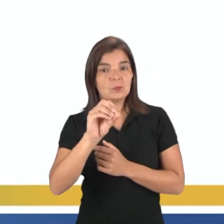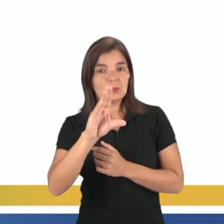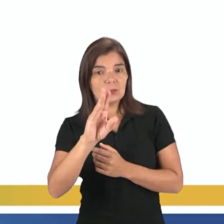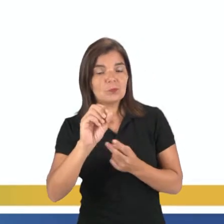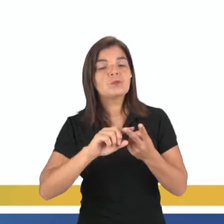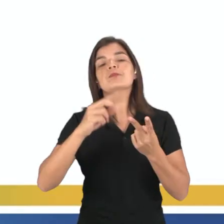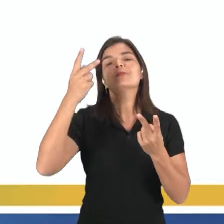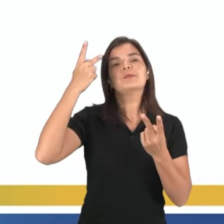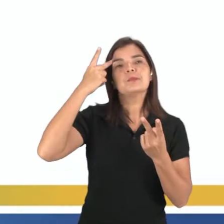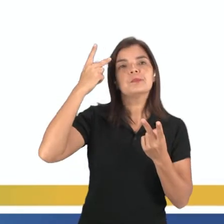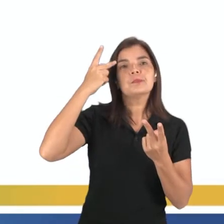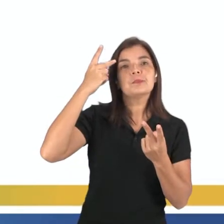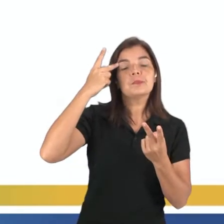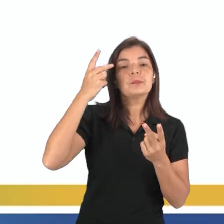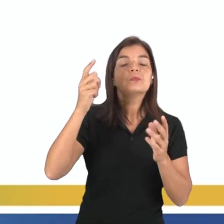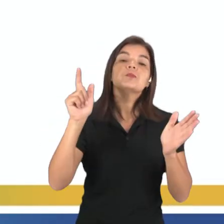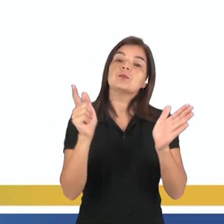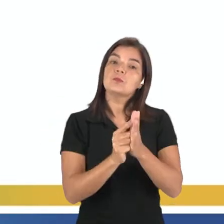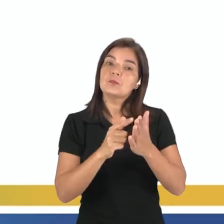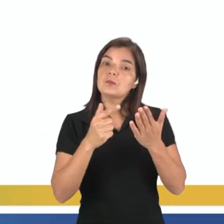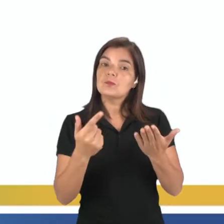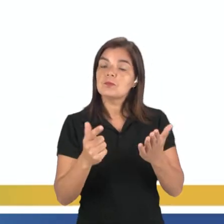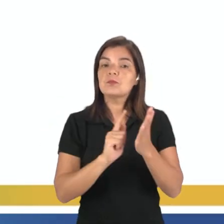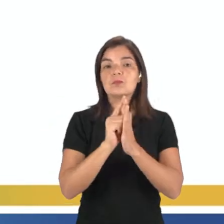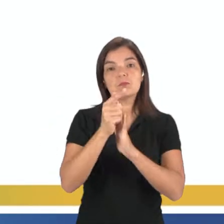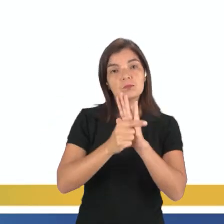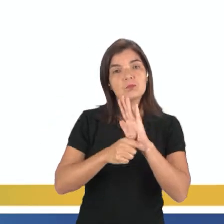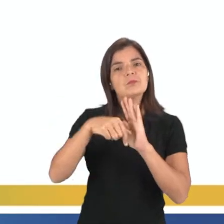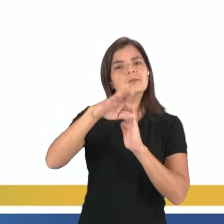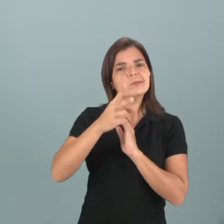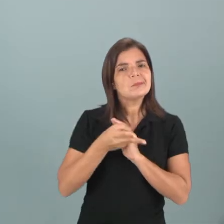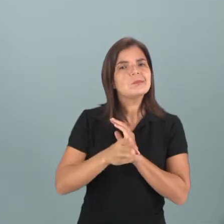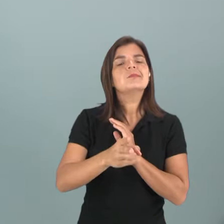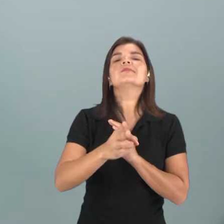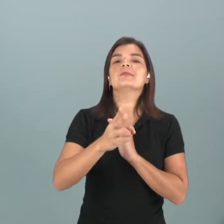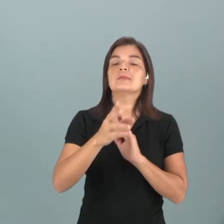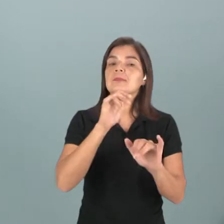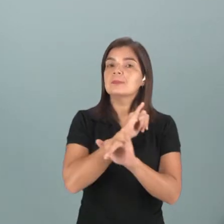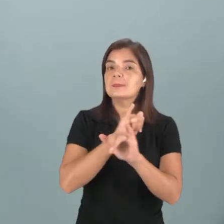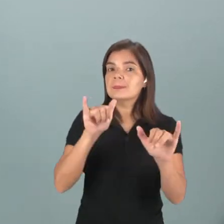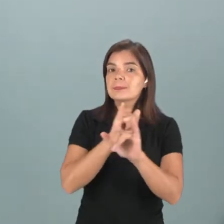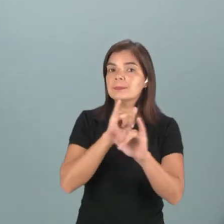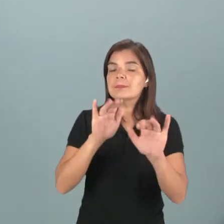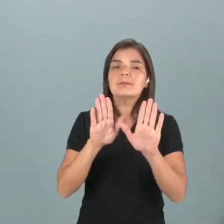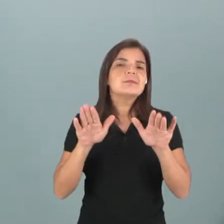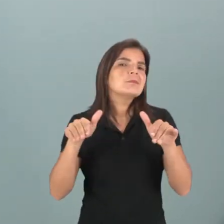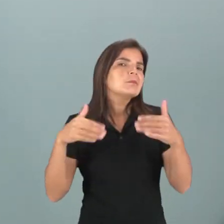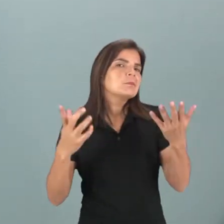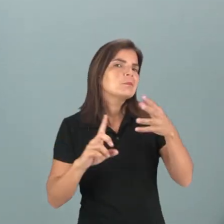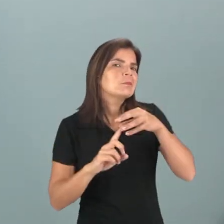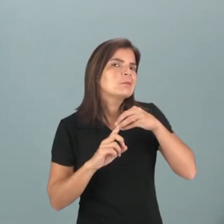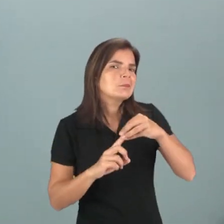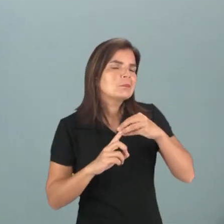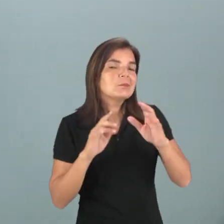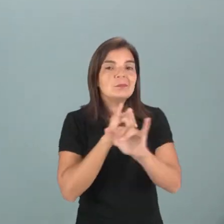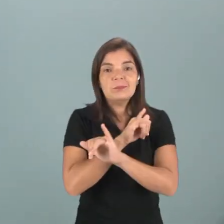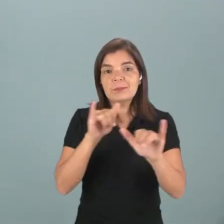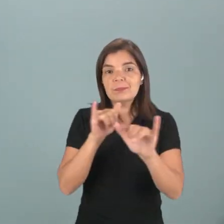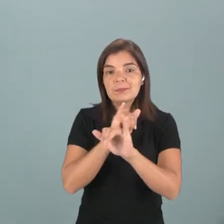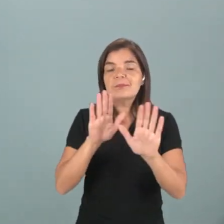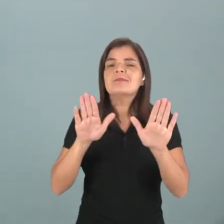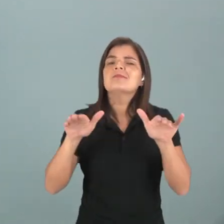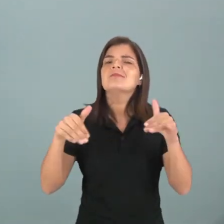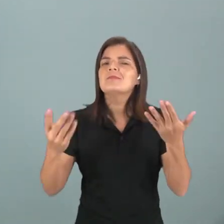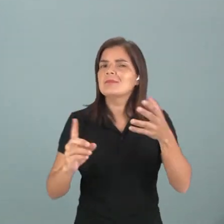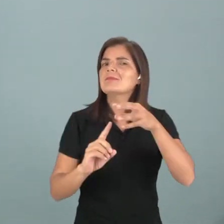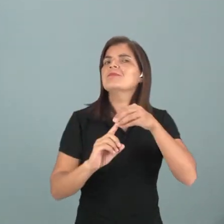São Paulo, e os jornais, o gênero que mais prevalece são as notícias. E qual é o objetivo da notícia? Qual